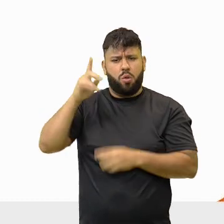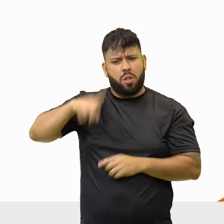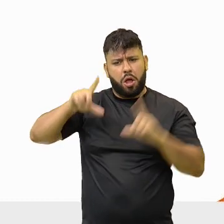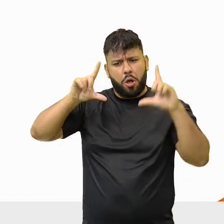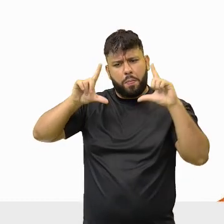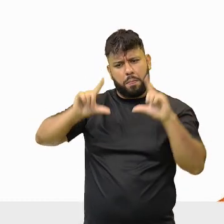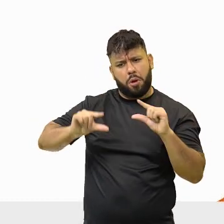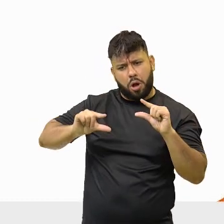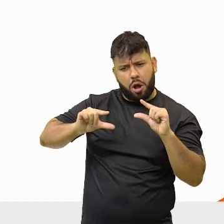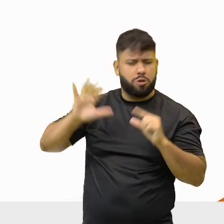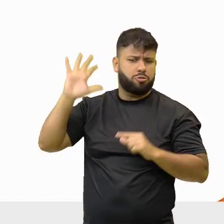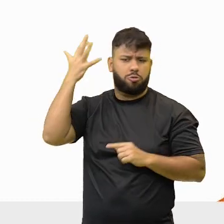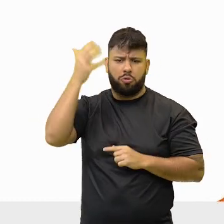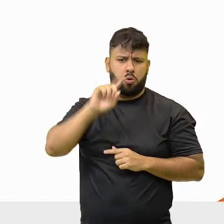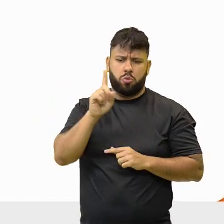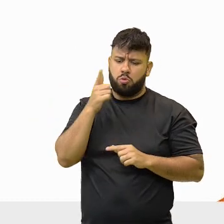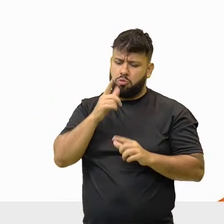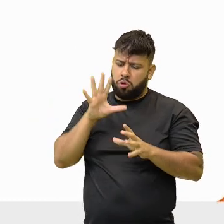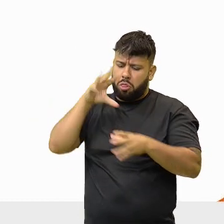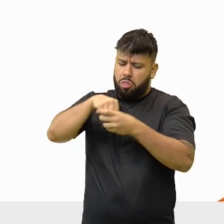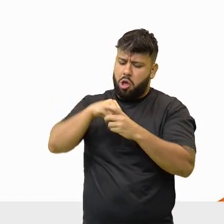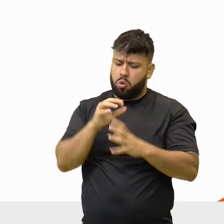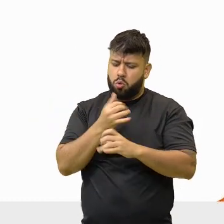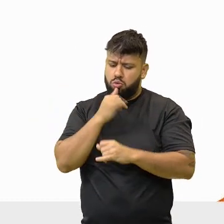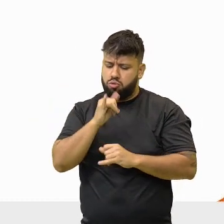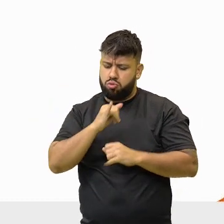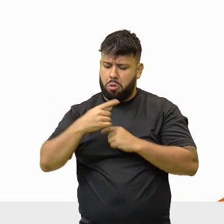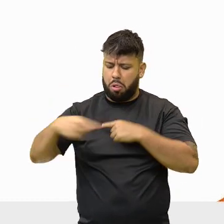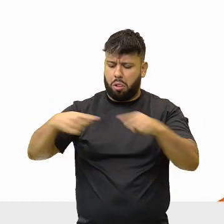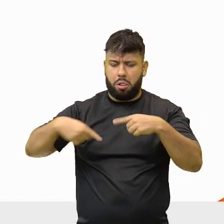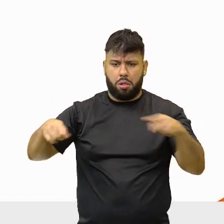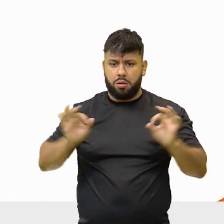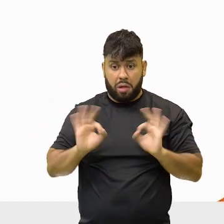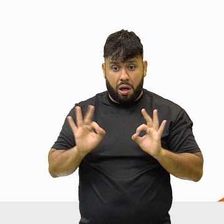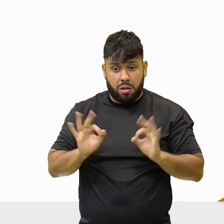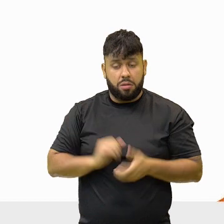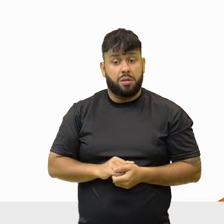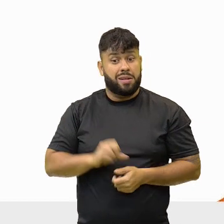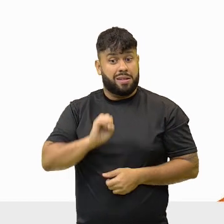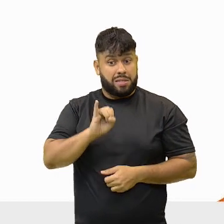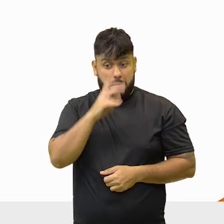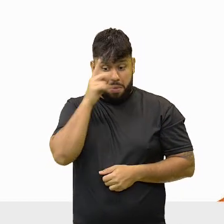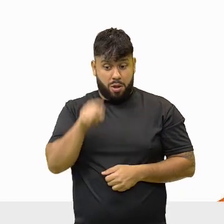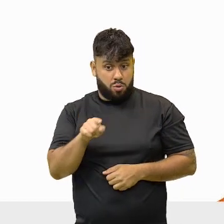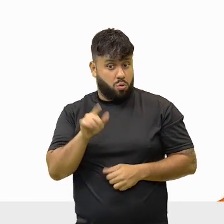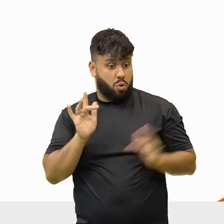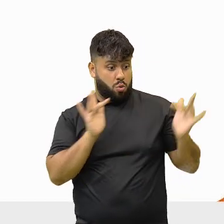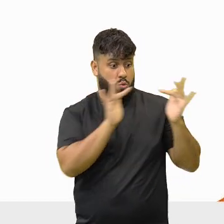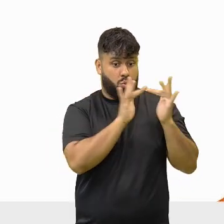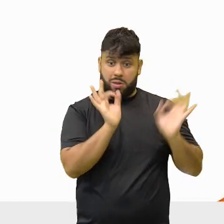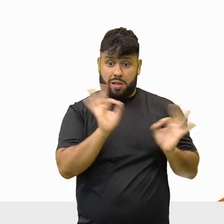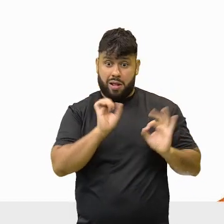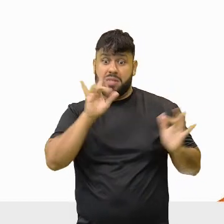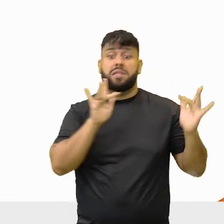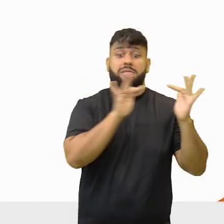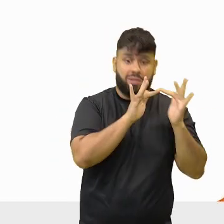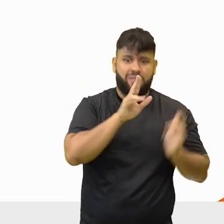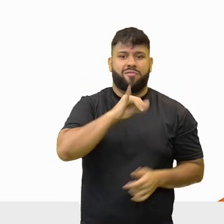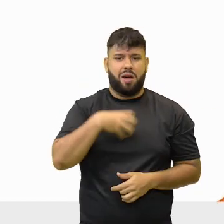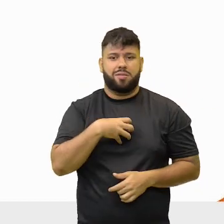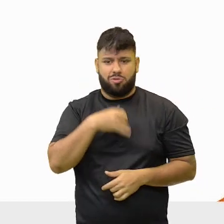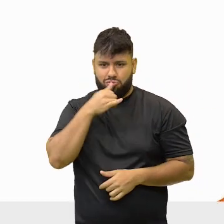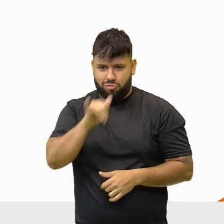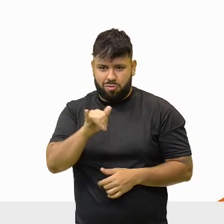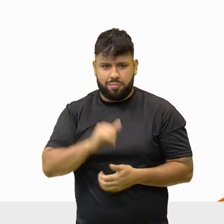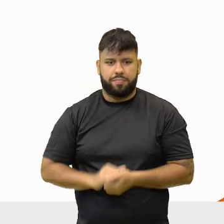que se estabeleça uma corrente elétrica no seu interior. Ela não toca o interior da gaiola e, se fizesse, sentiria um choque. Letra C. A